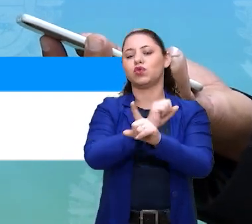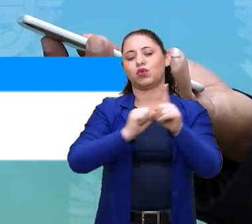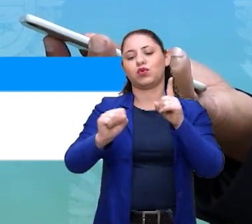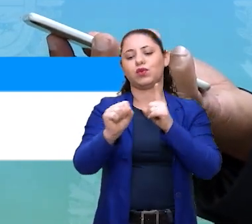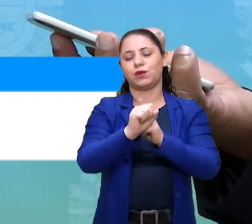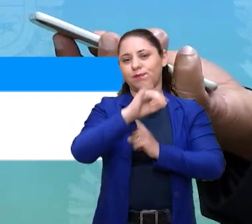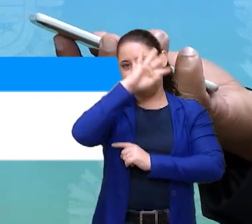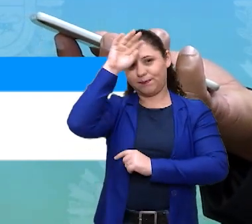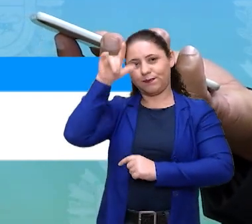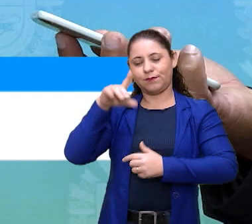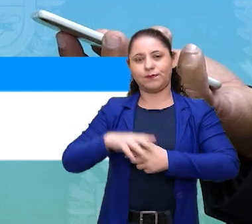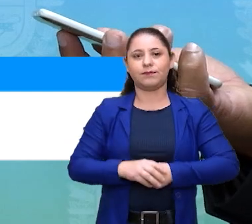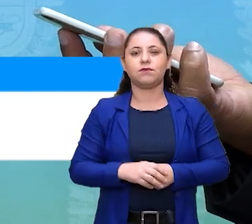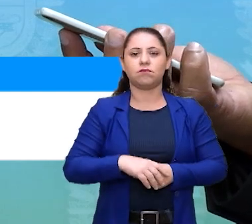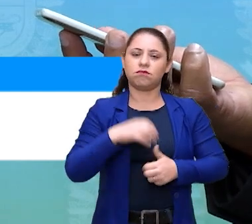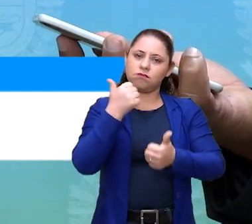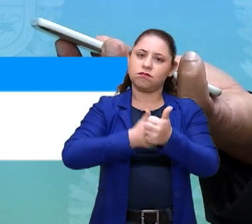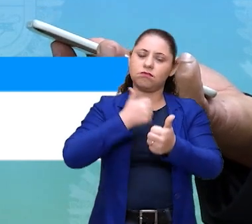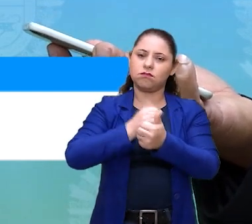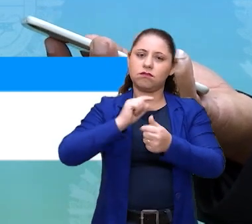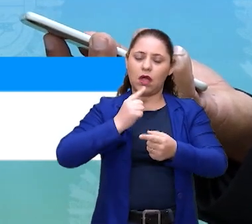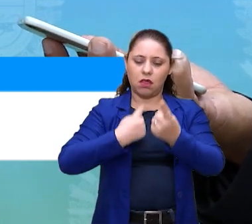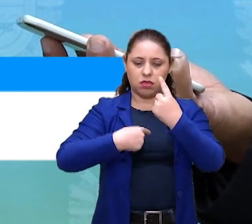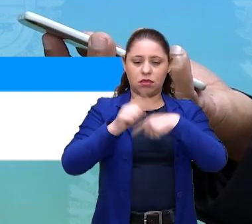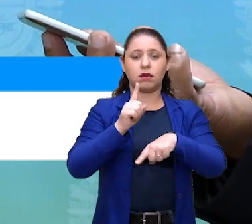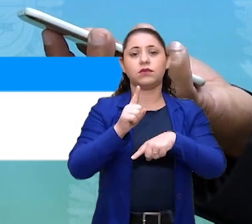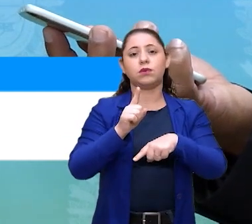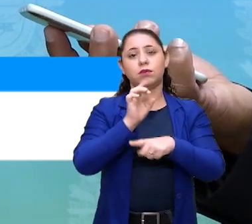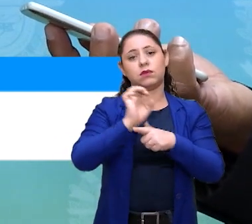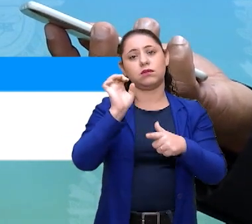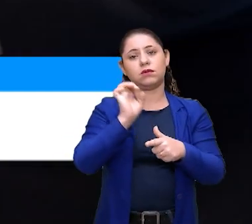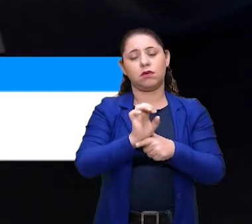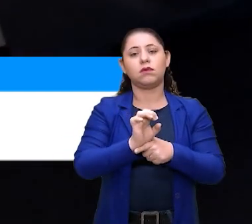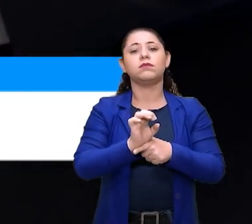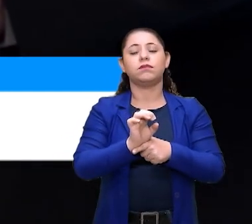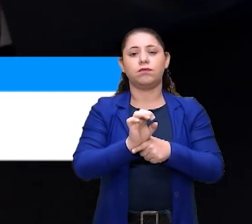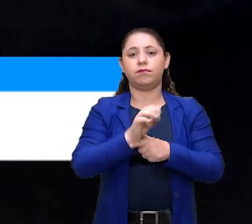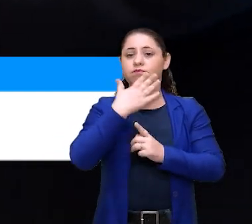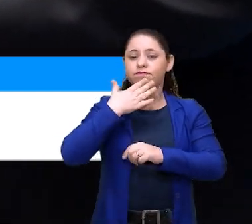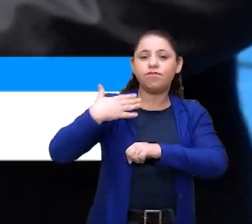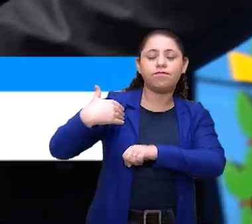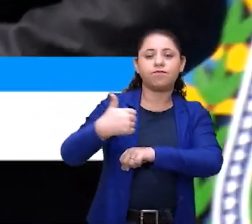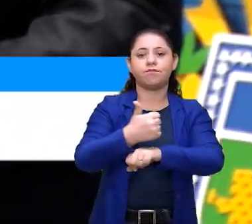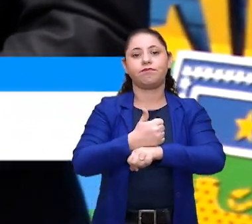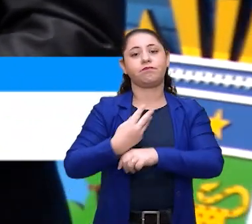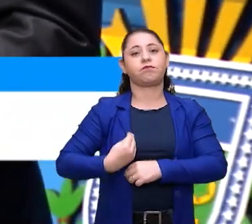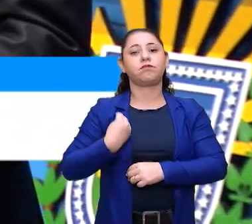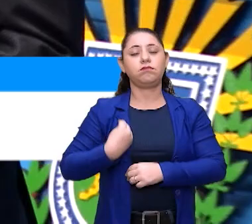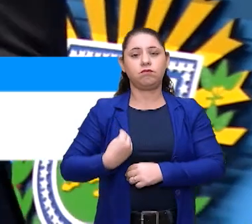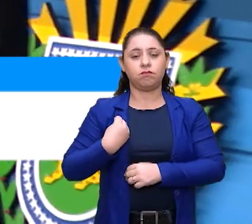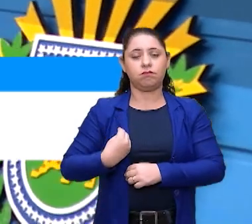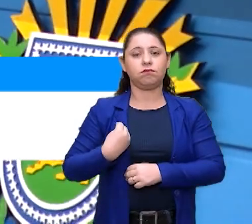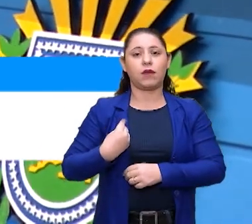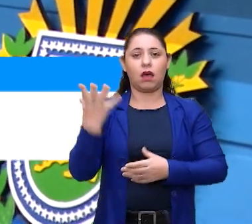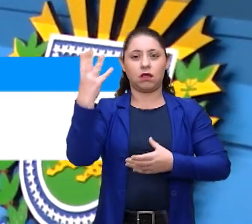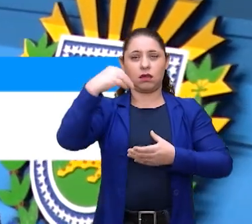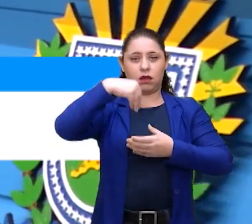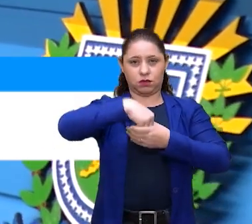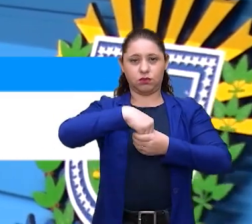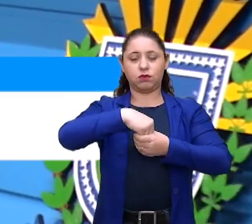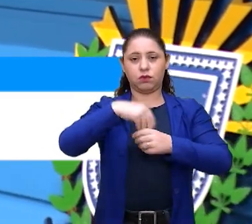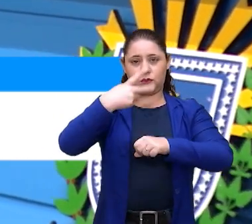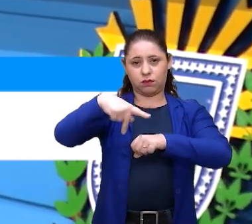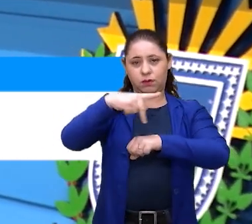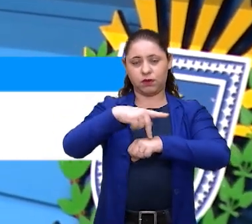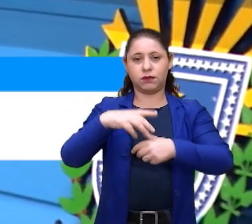muito em prol da sociedade sul-mato-grossense, né, tentando transformar este estado em um melhor estado para se